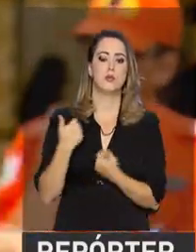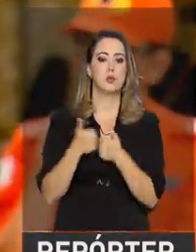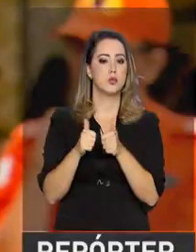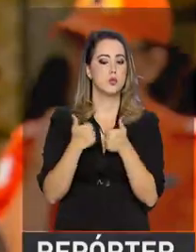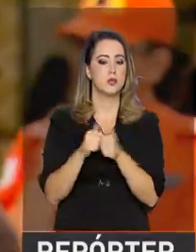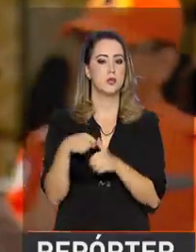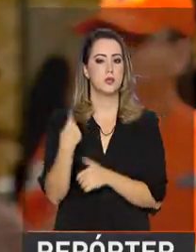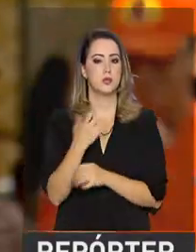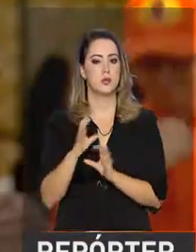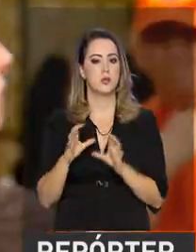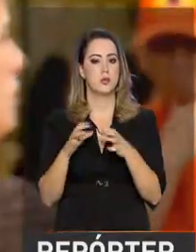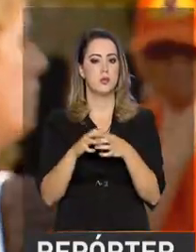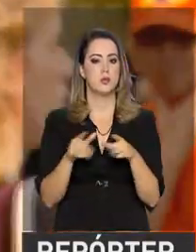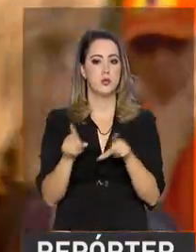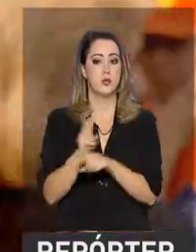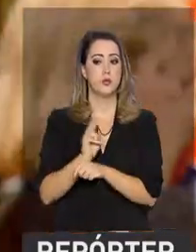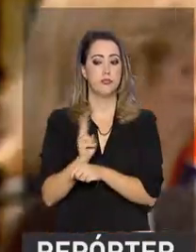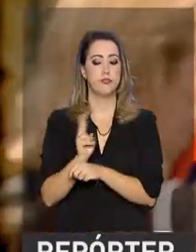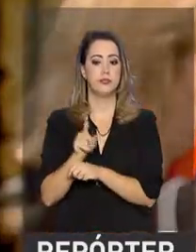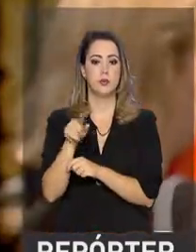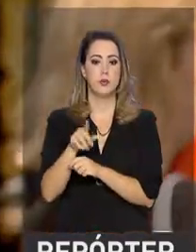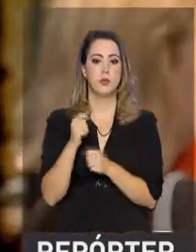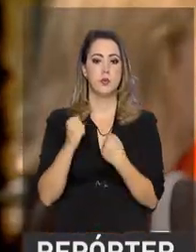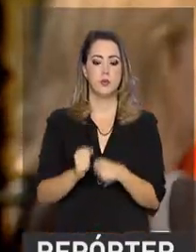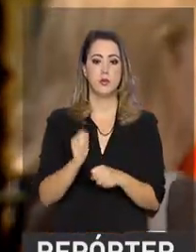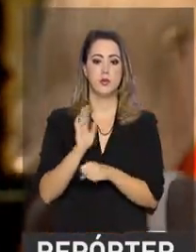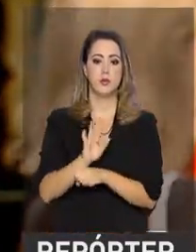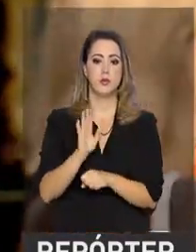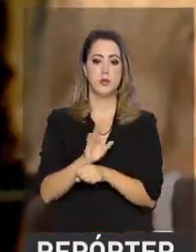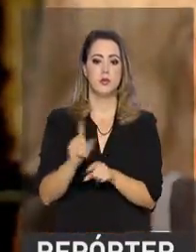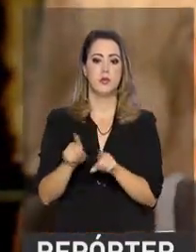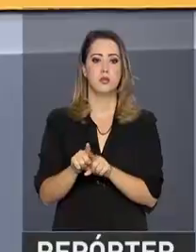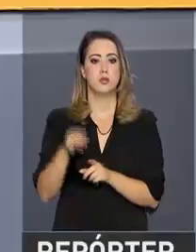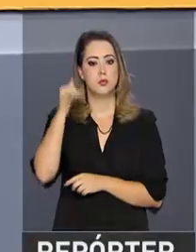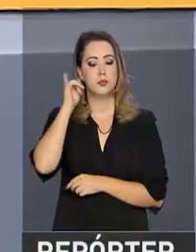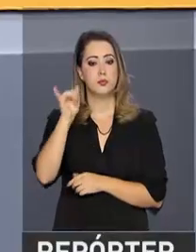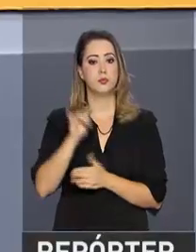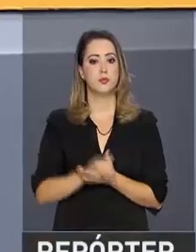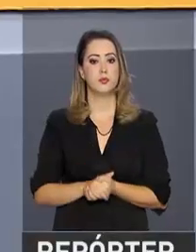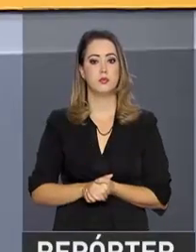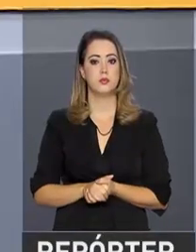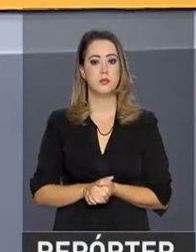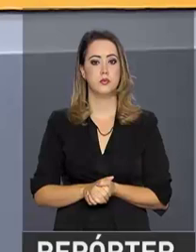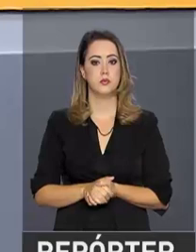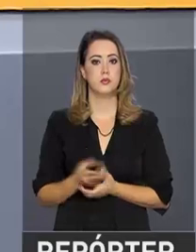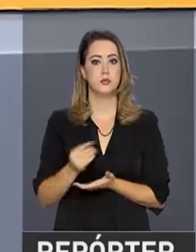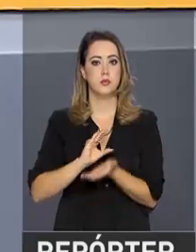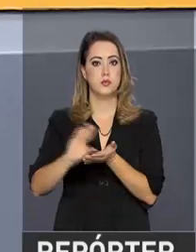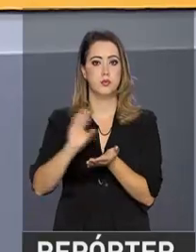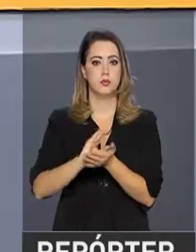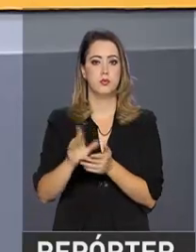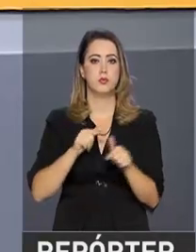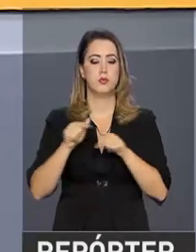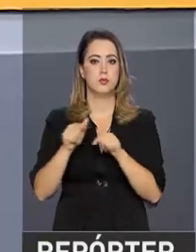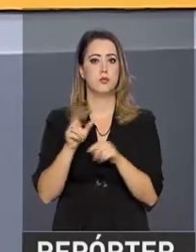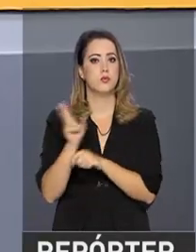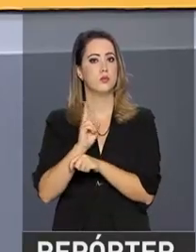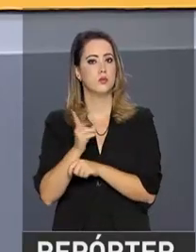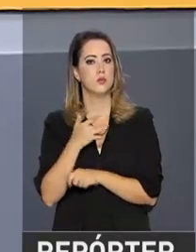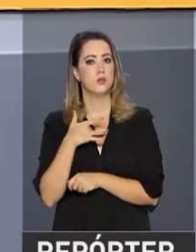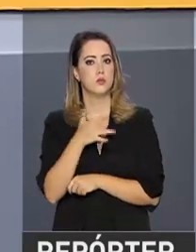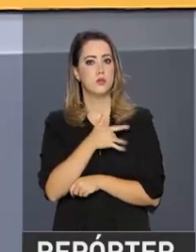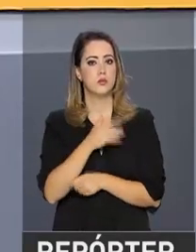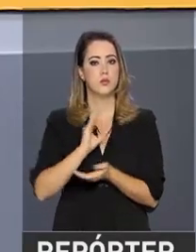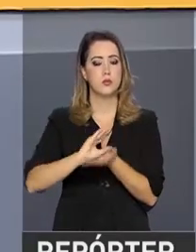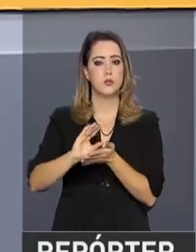nossa equipe de vigilância ambiental poder apoiar esse combate ao mosquito os recursos para ações de vigilância em saúde